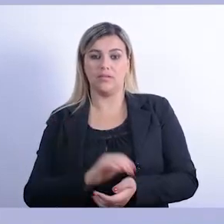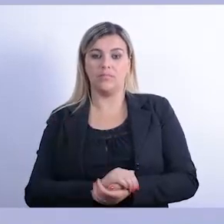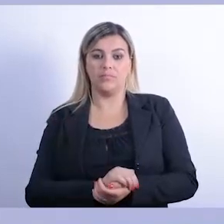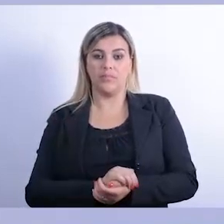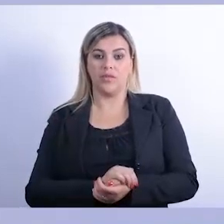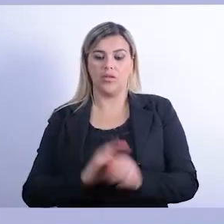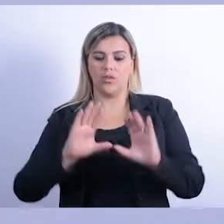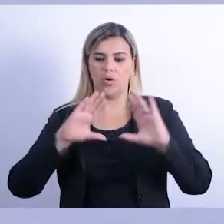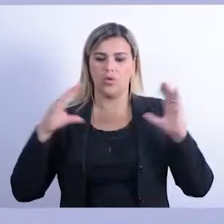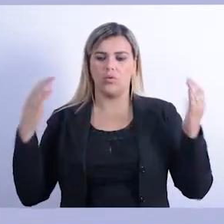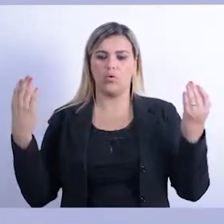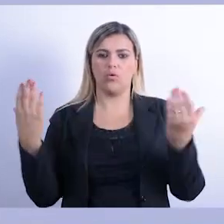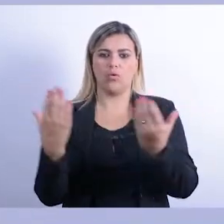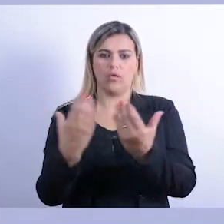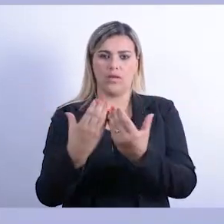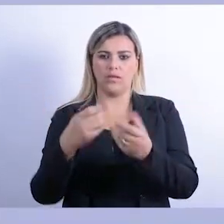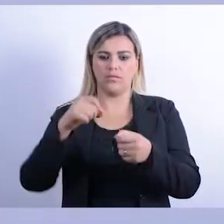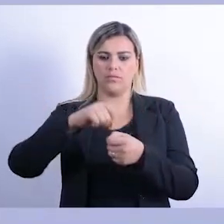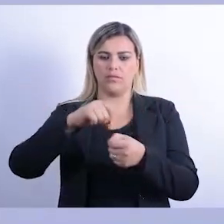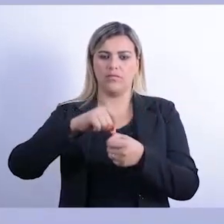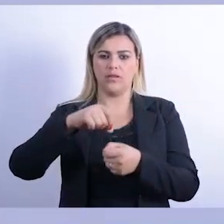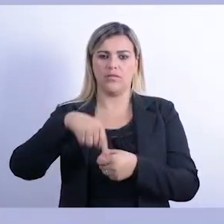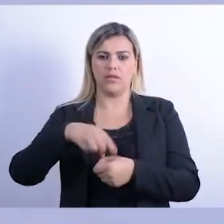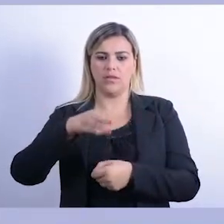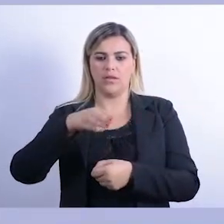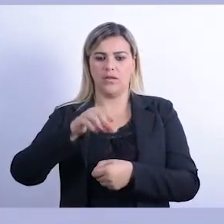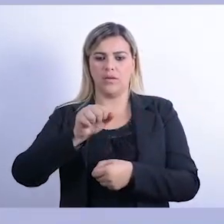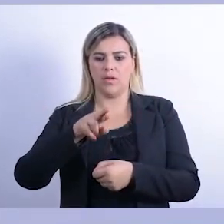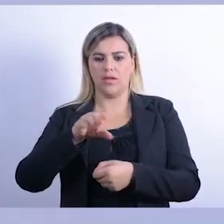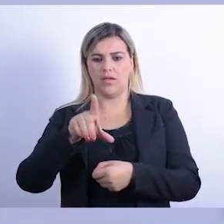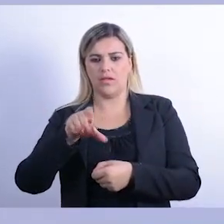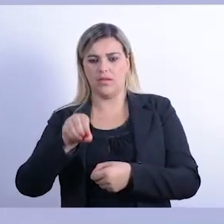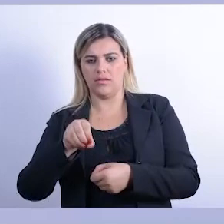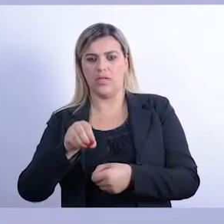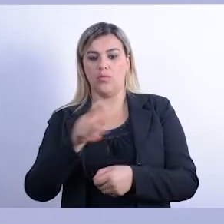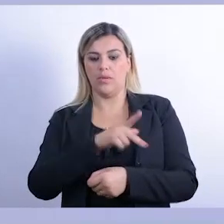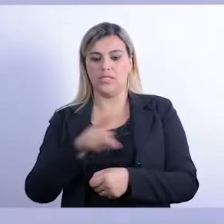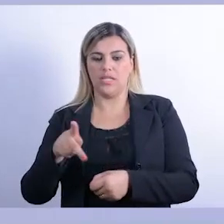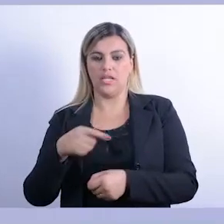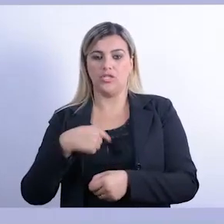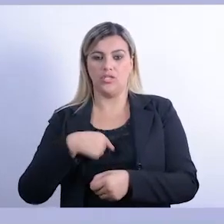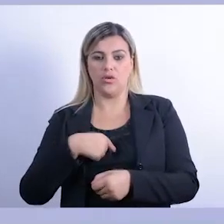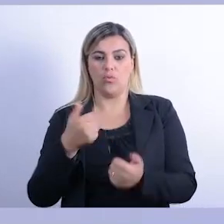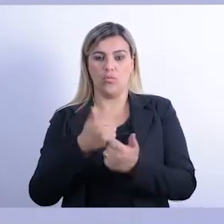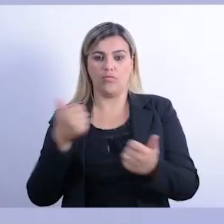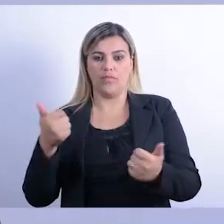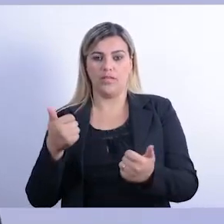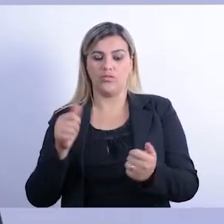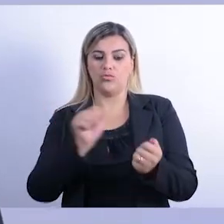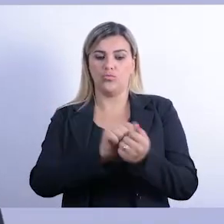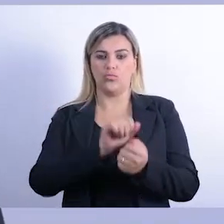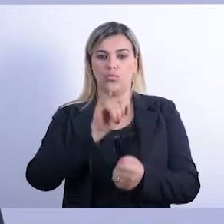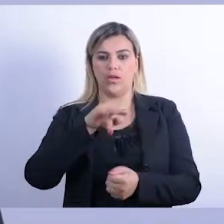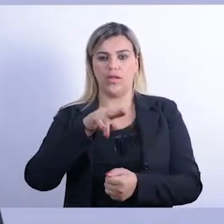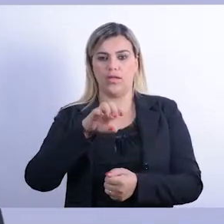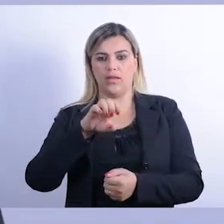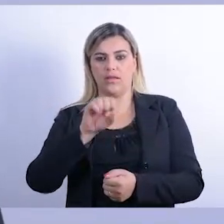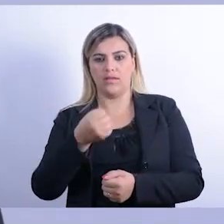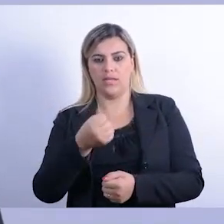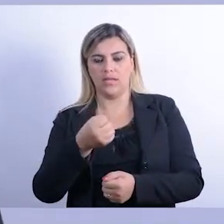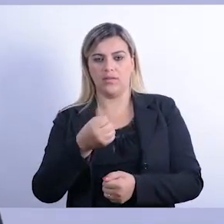Então, o Congresso, na verdade, ele foi feito basicamente, o Marcelo como presidente, eu como vice, e eu e a